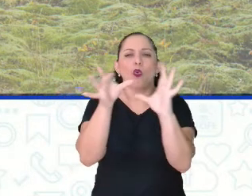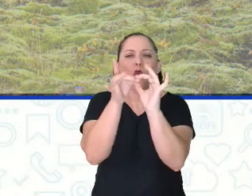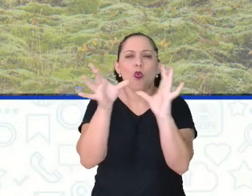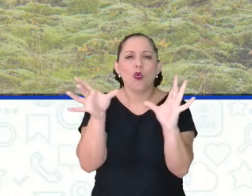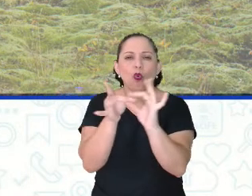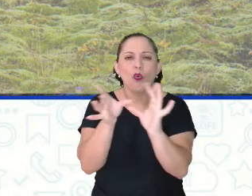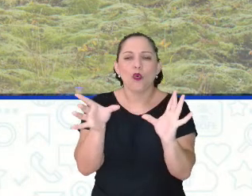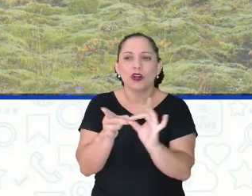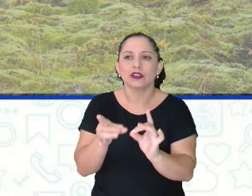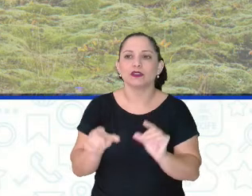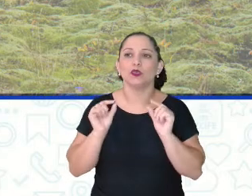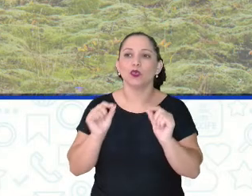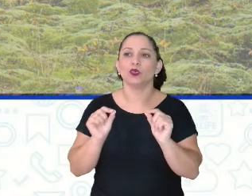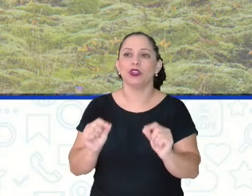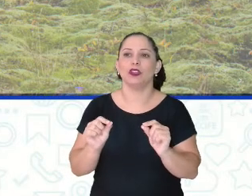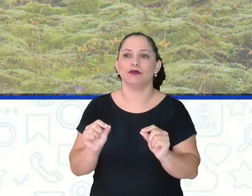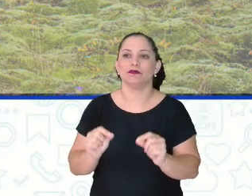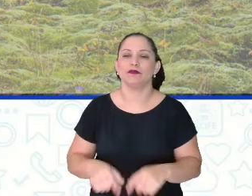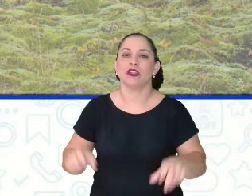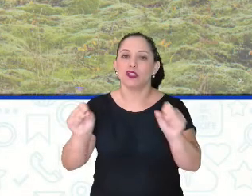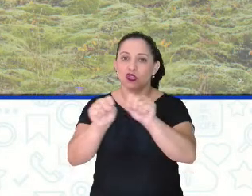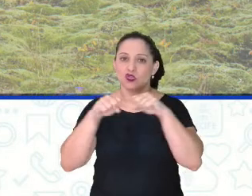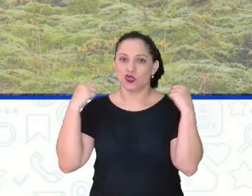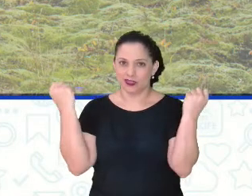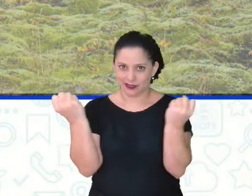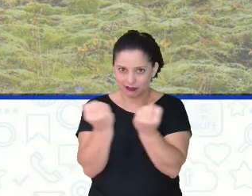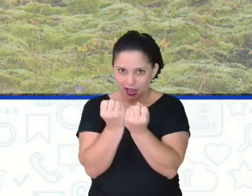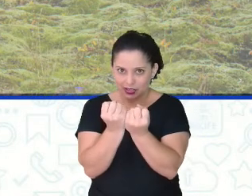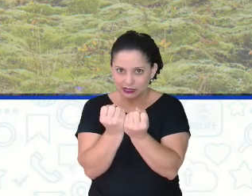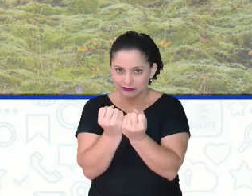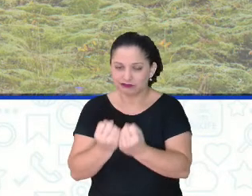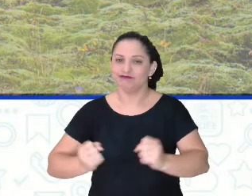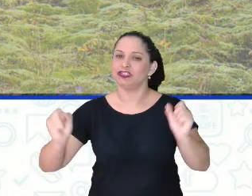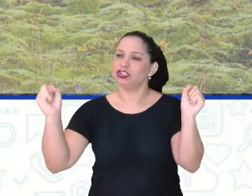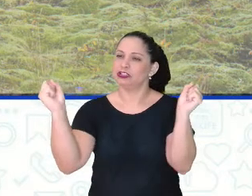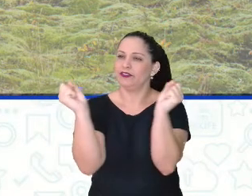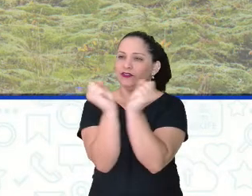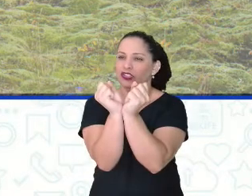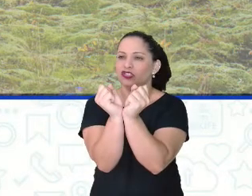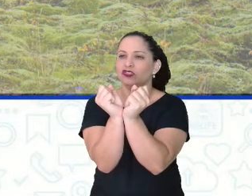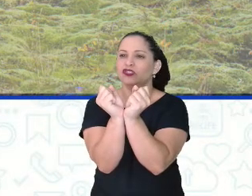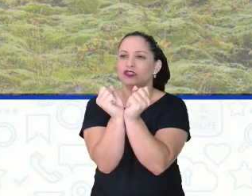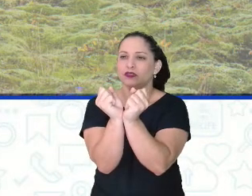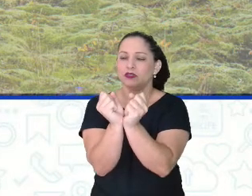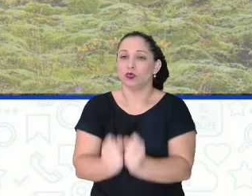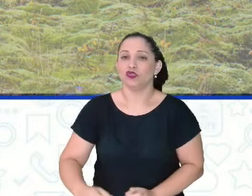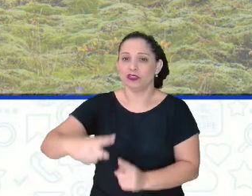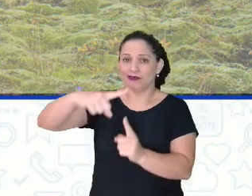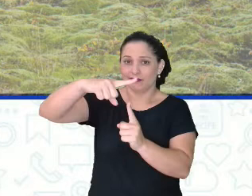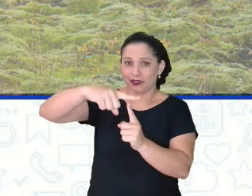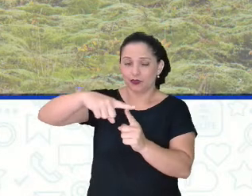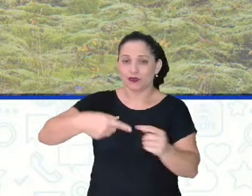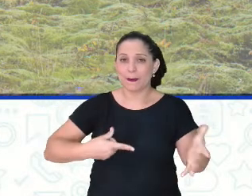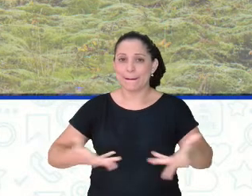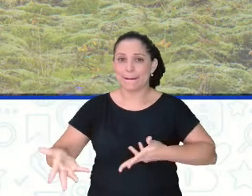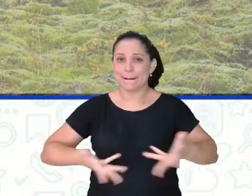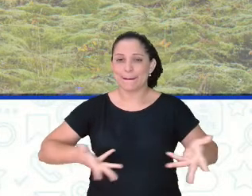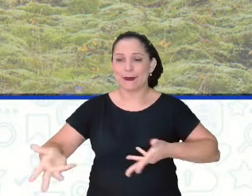Ó, na sociedade escravista, os meios de produção,